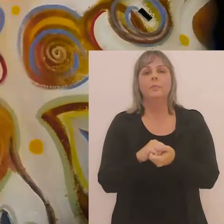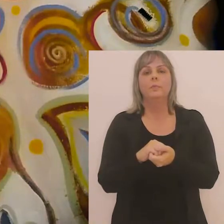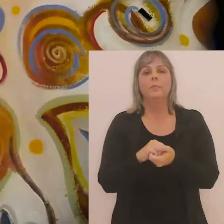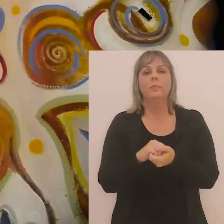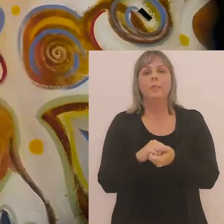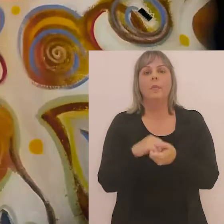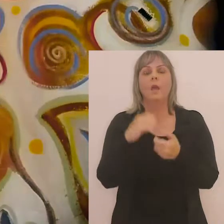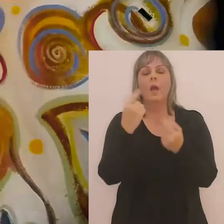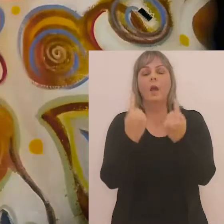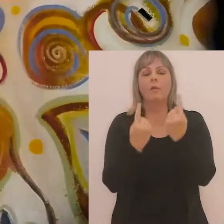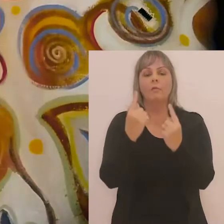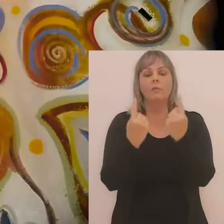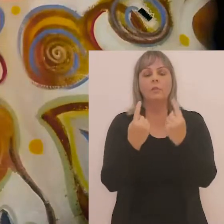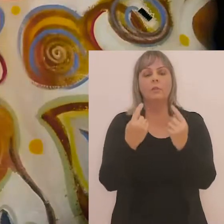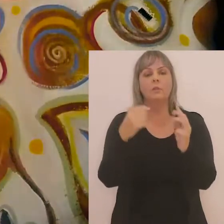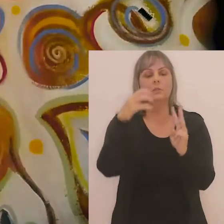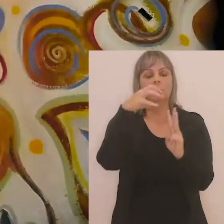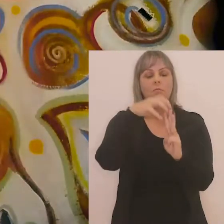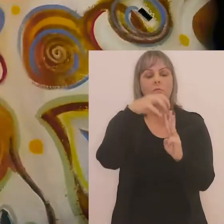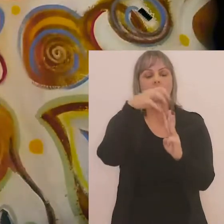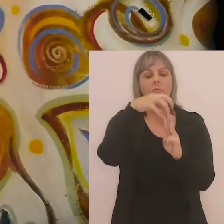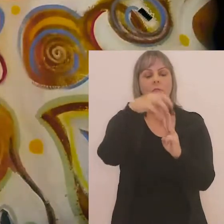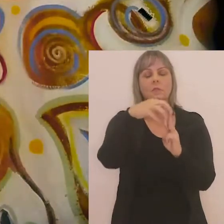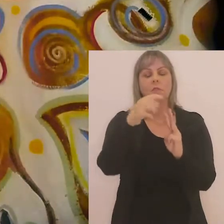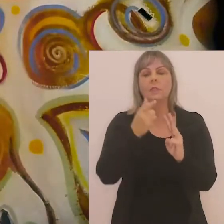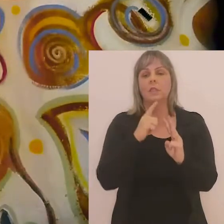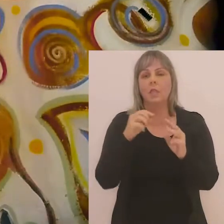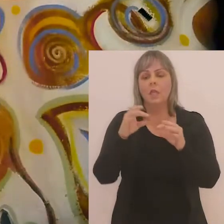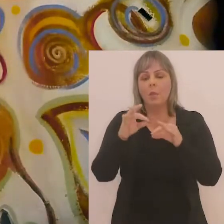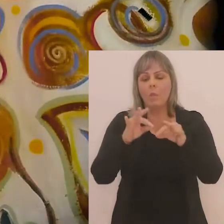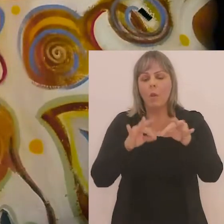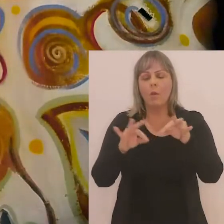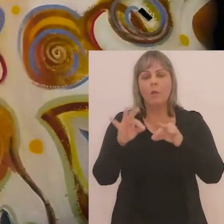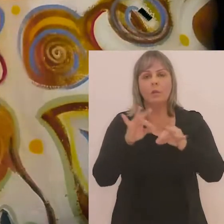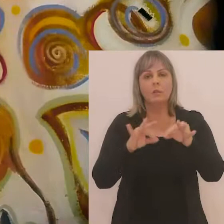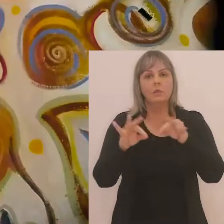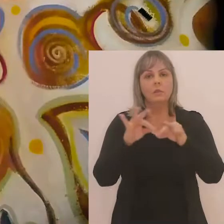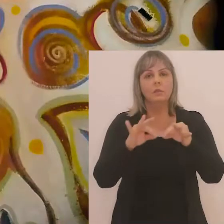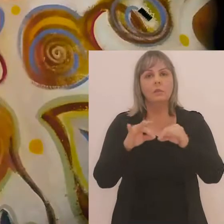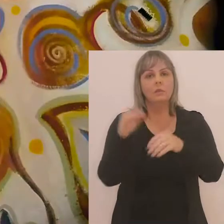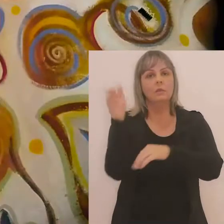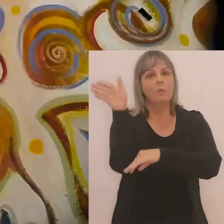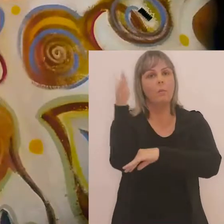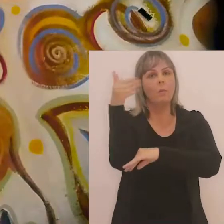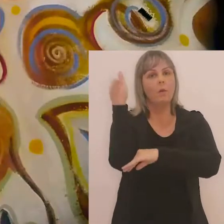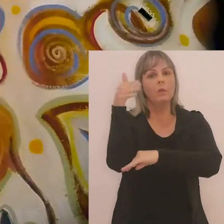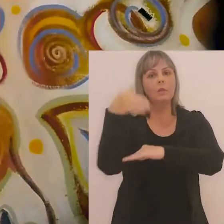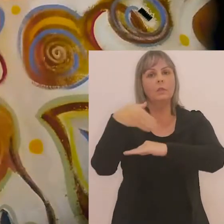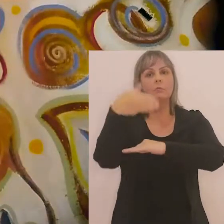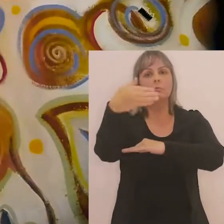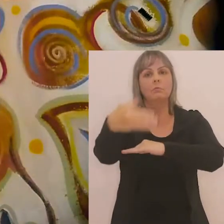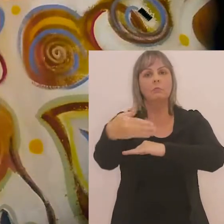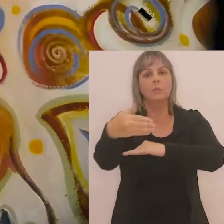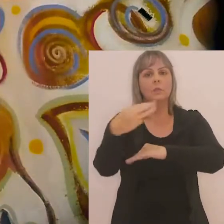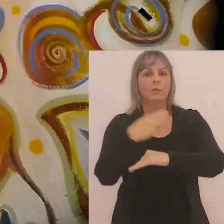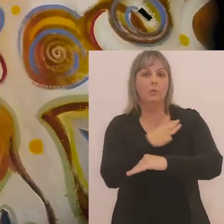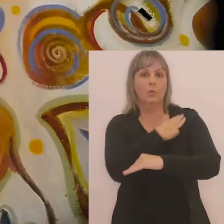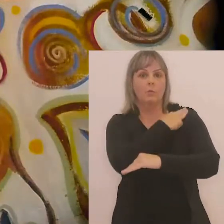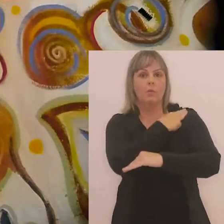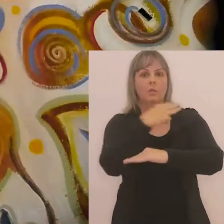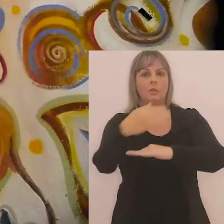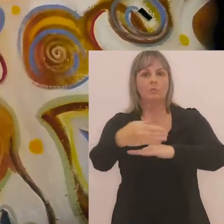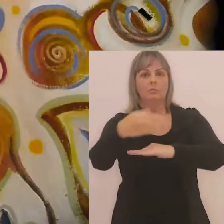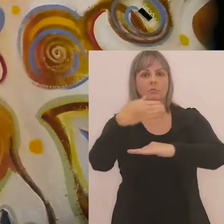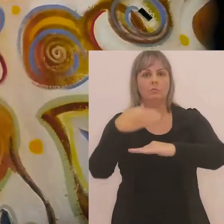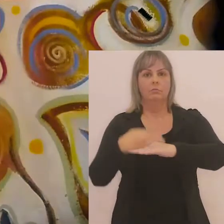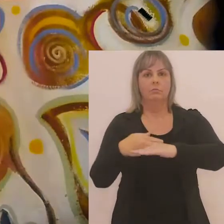um colega de trabalho e as unhas de Reis geralmente são organizadas assim a